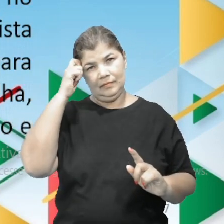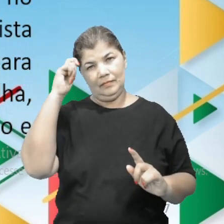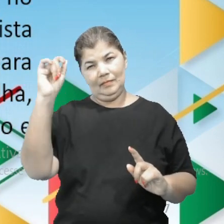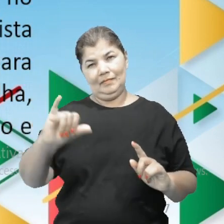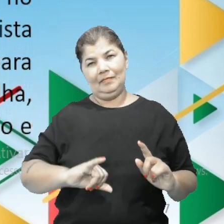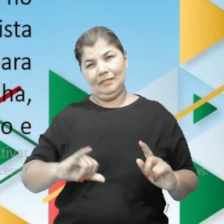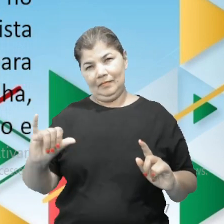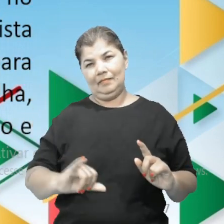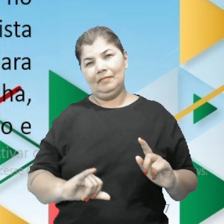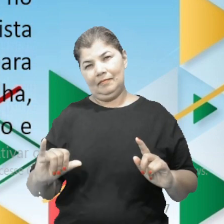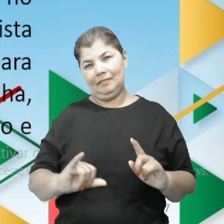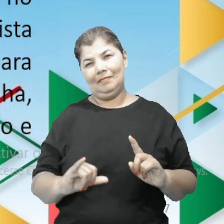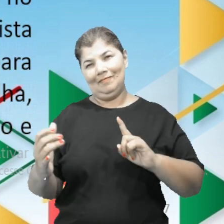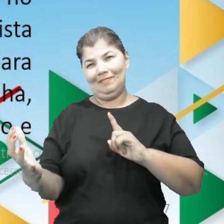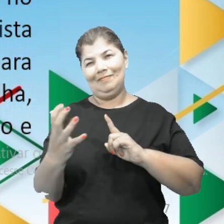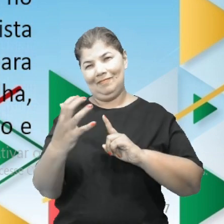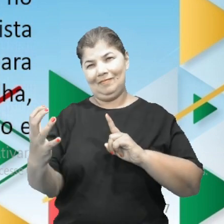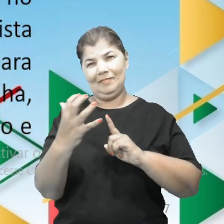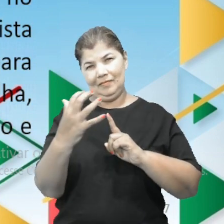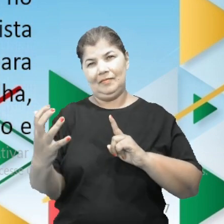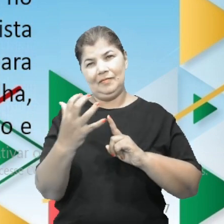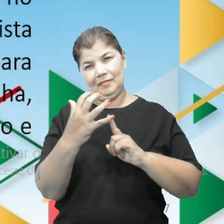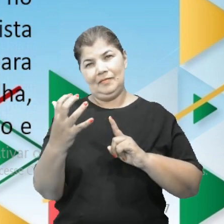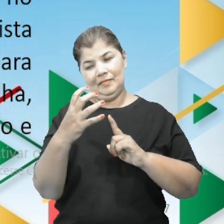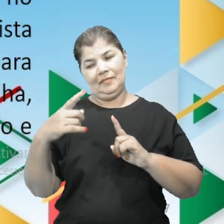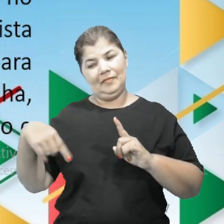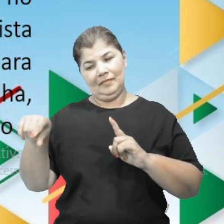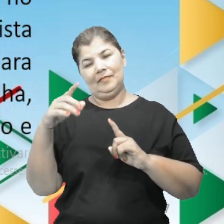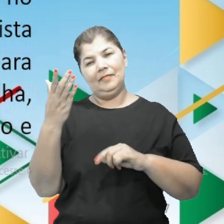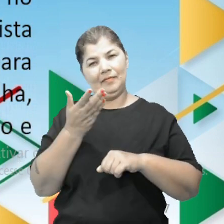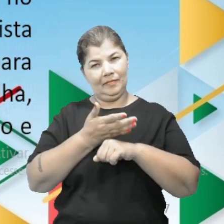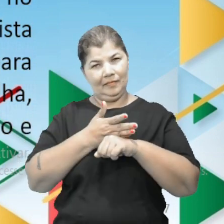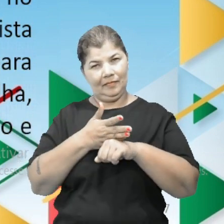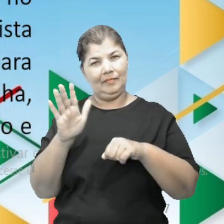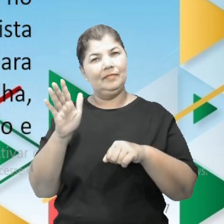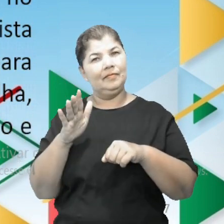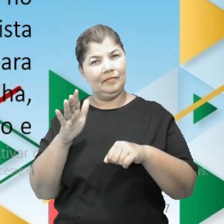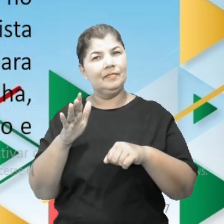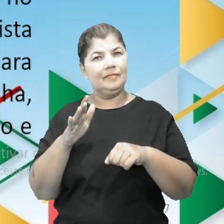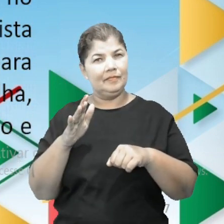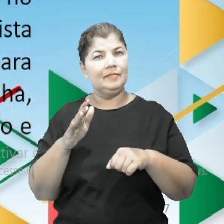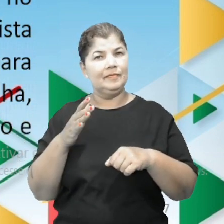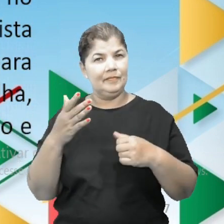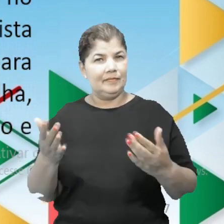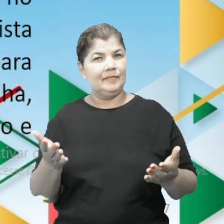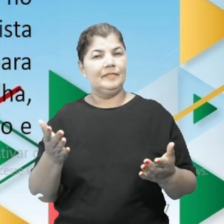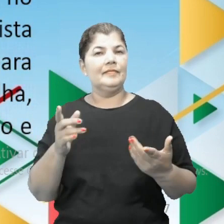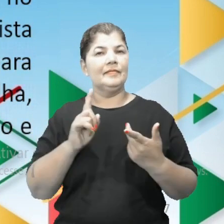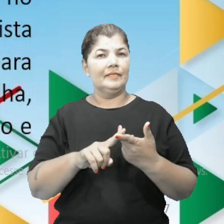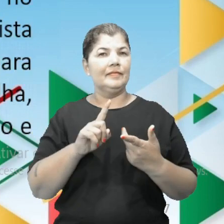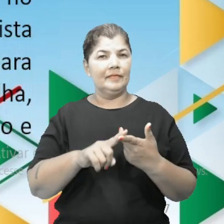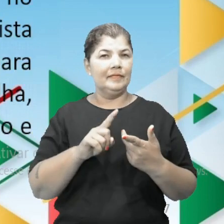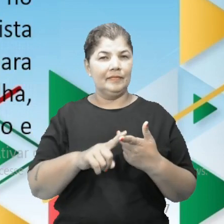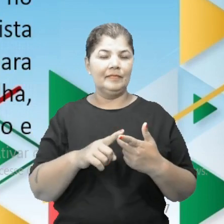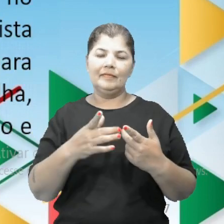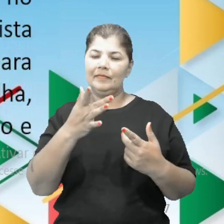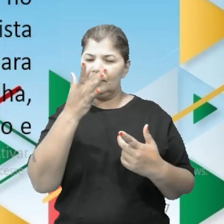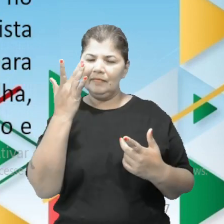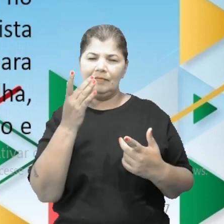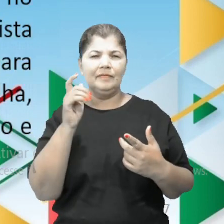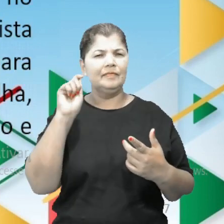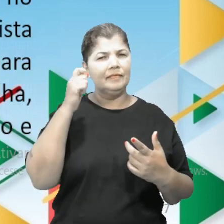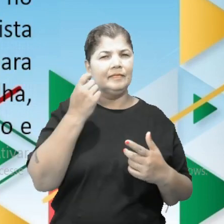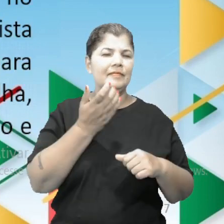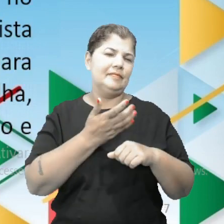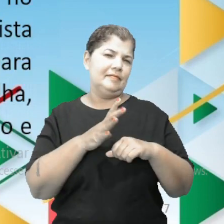sofreu forte oposição dos senhores brancos e de parte dos mestiços,